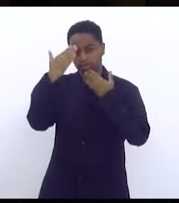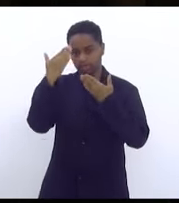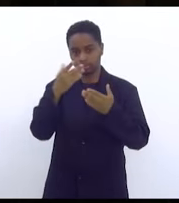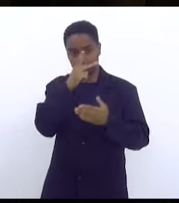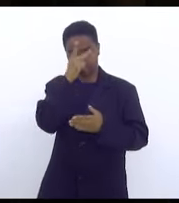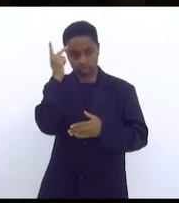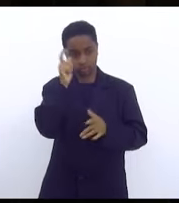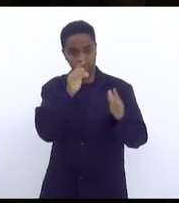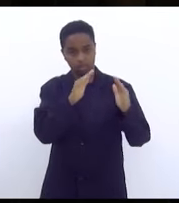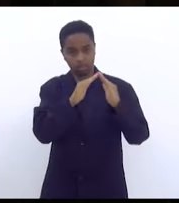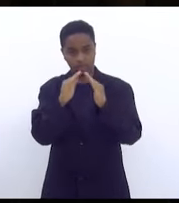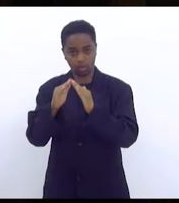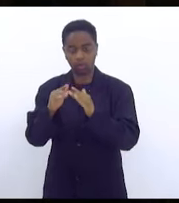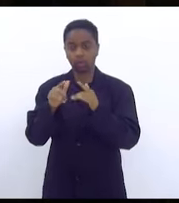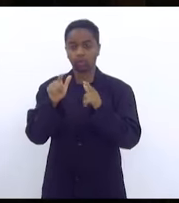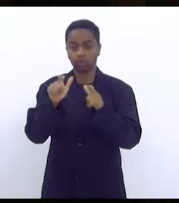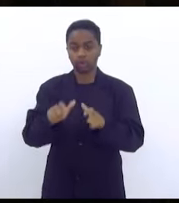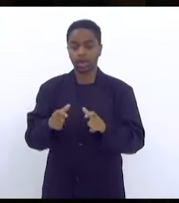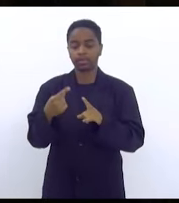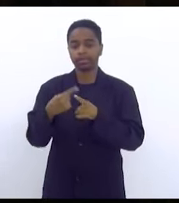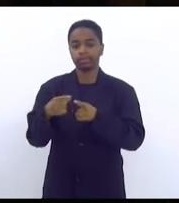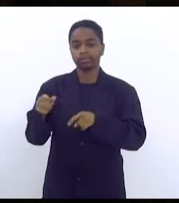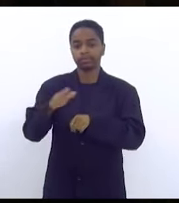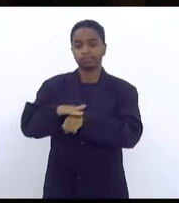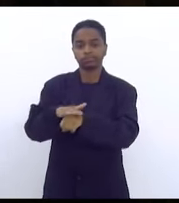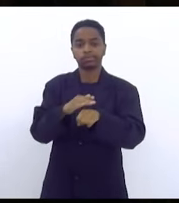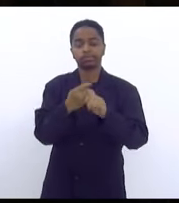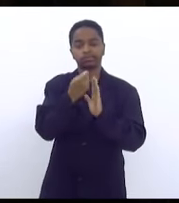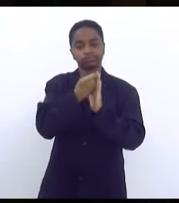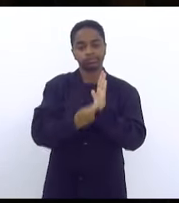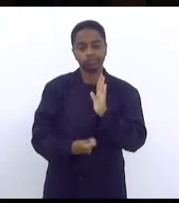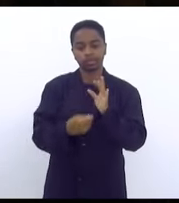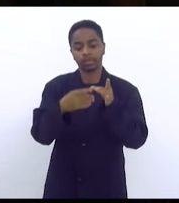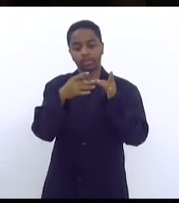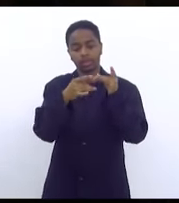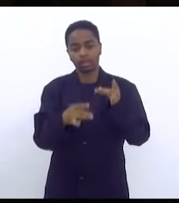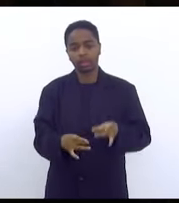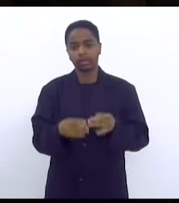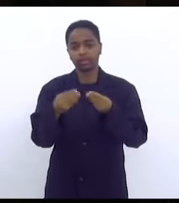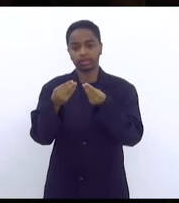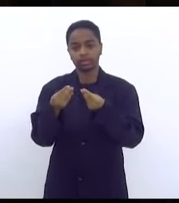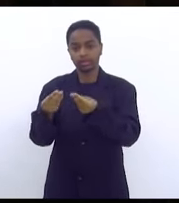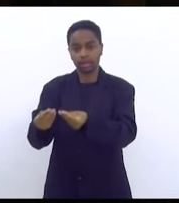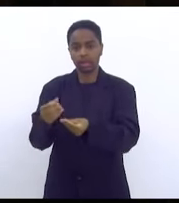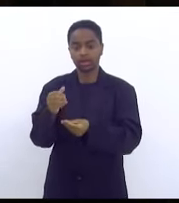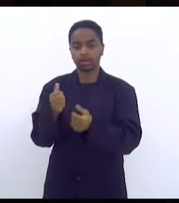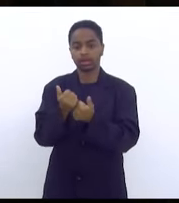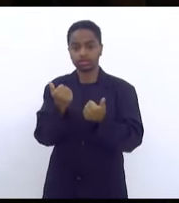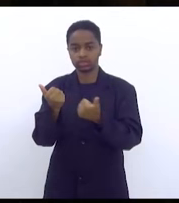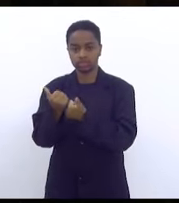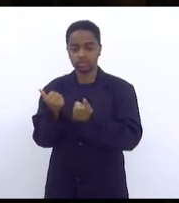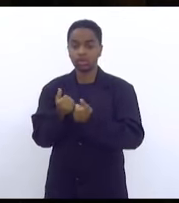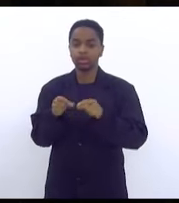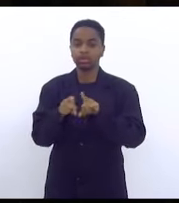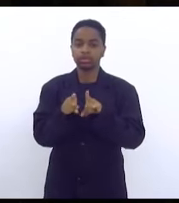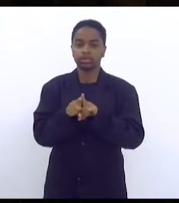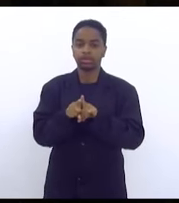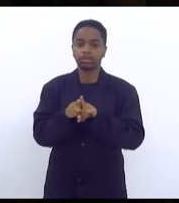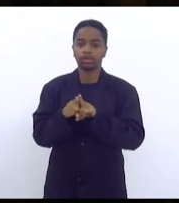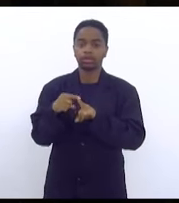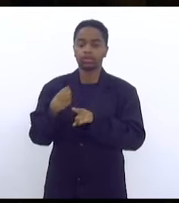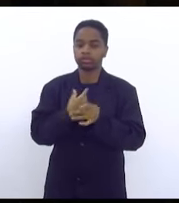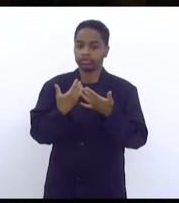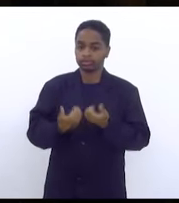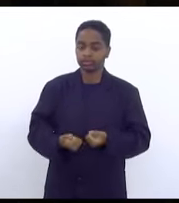fizeram o abaixo-assinado lá por livre e espontânea iniciativa deles, entregaram ao nosso assessor e chegou até as nossas mãos. E nós já